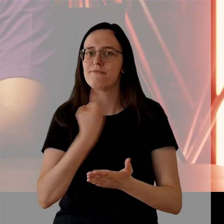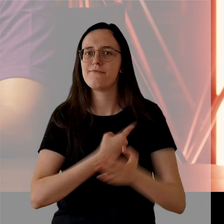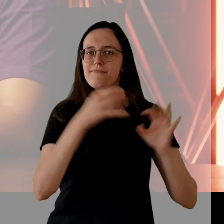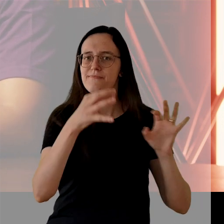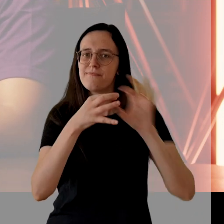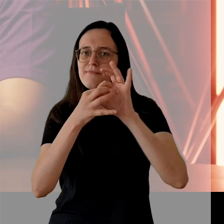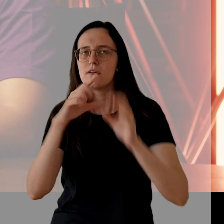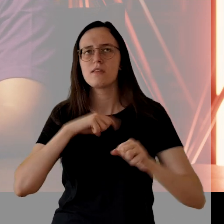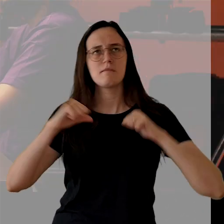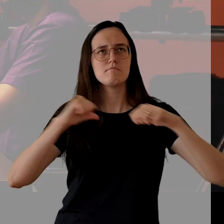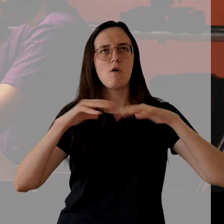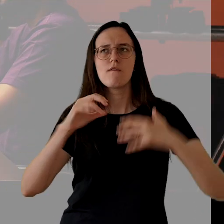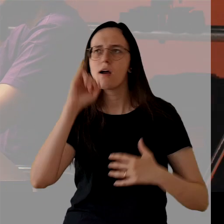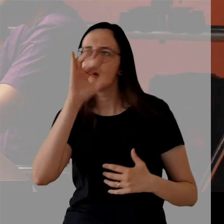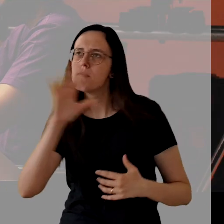com os movimentos ali.